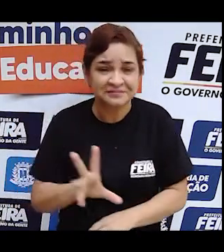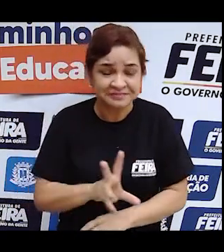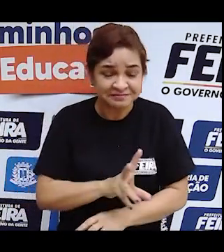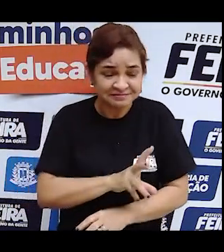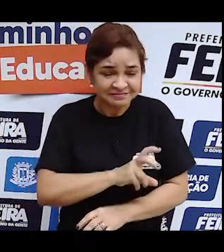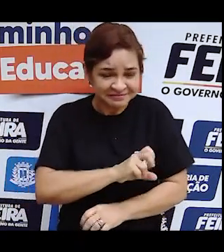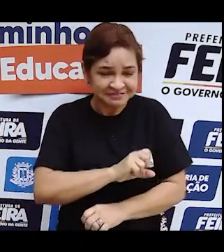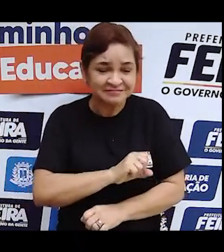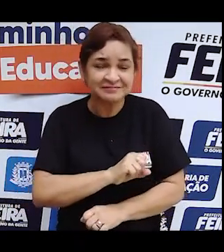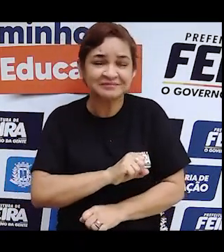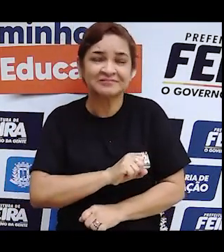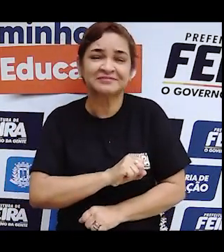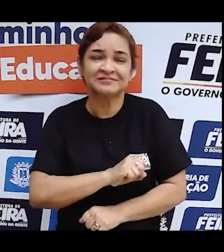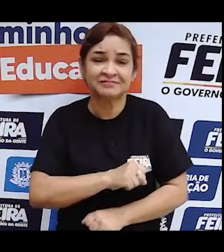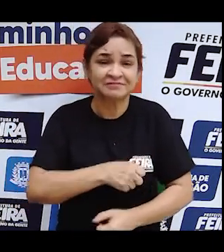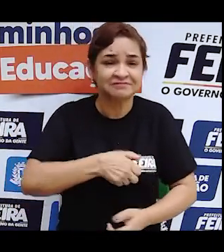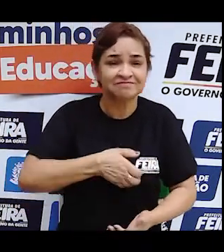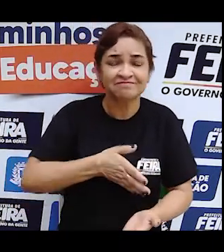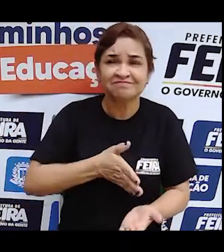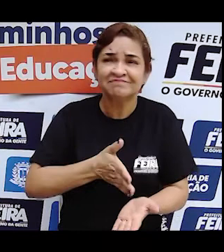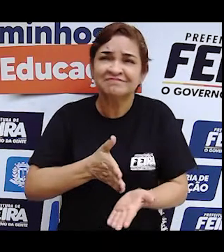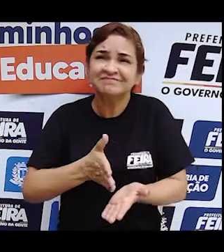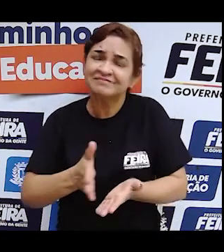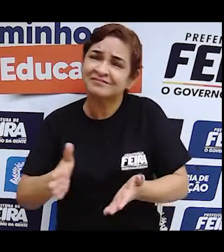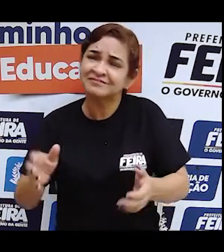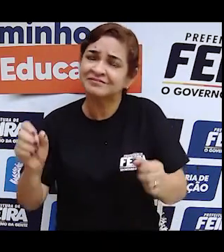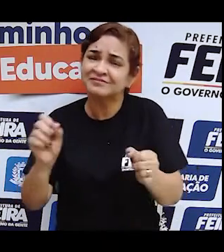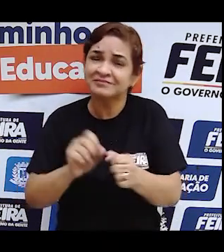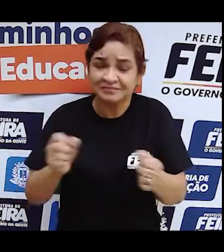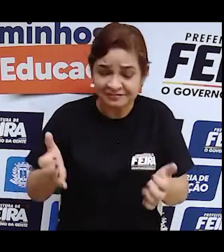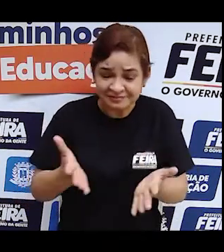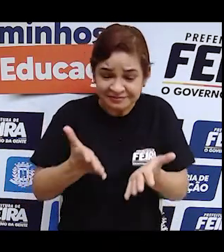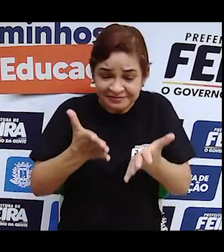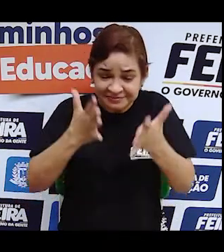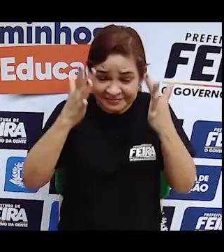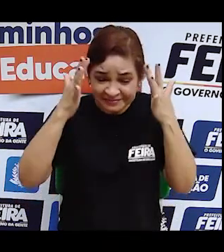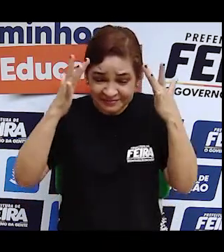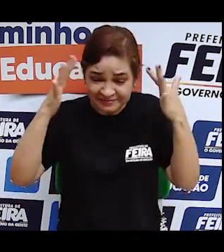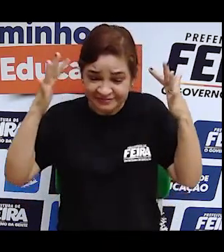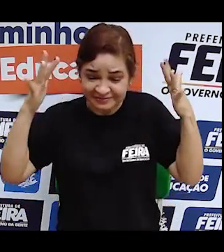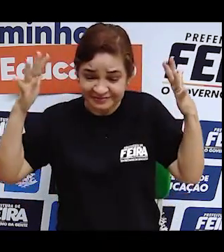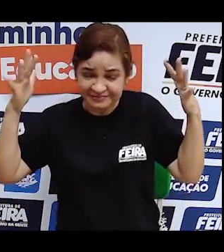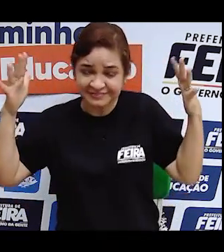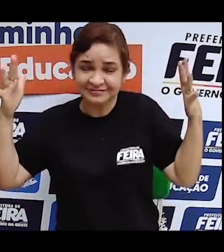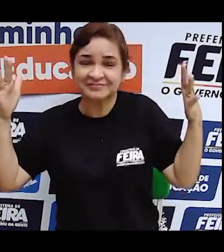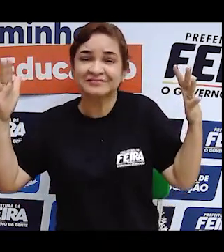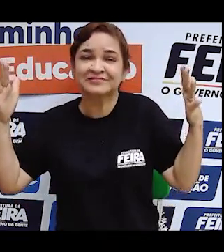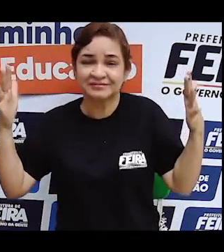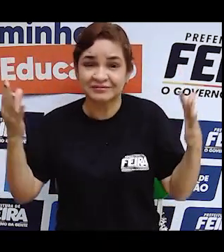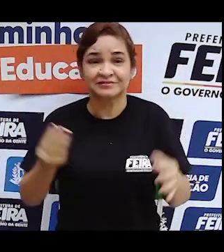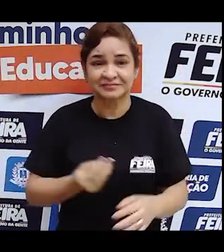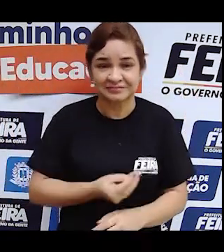amor, estrada de fazer um sonho acontecer.